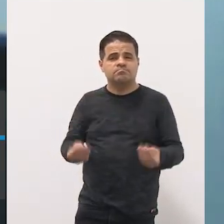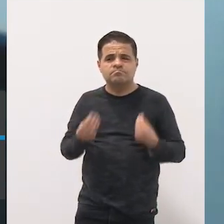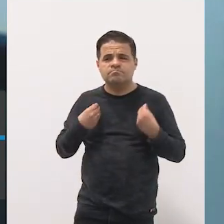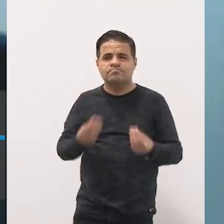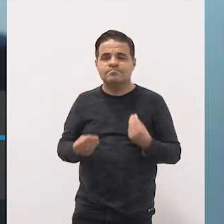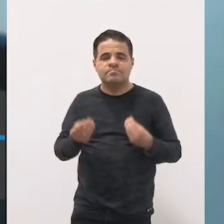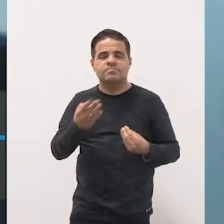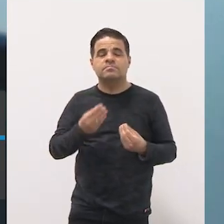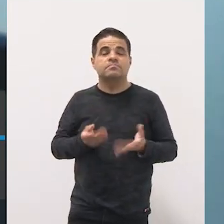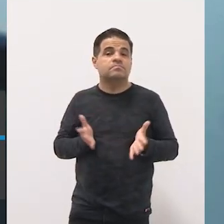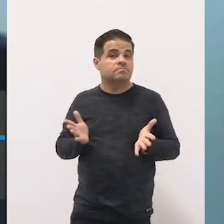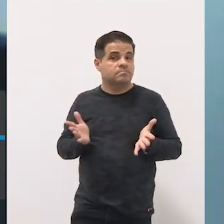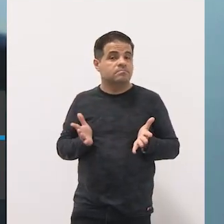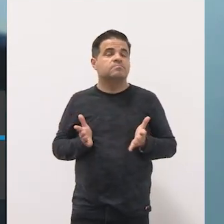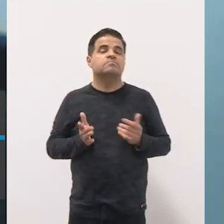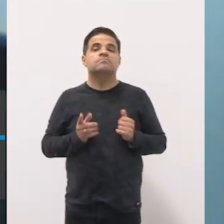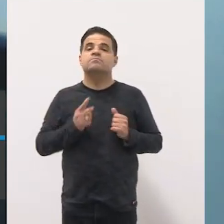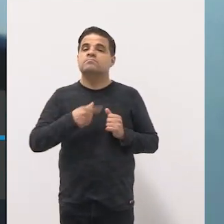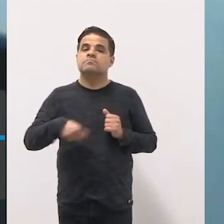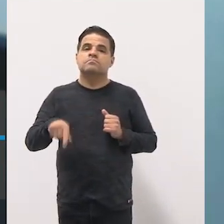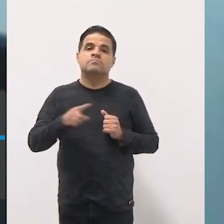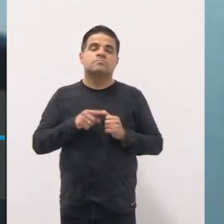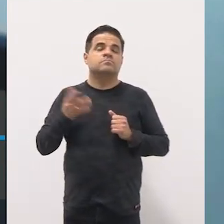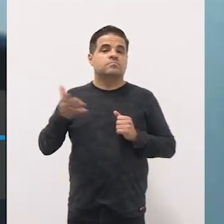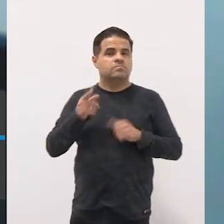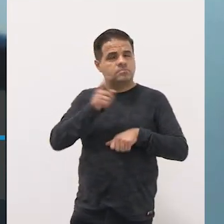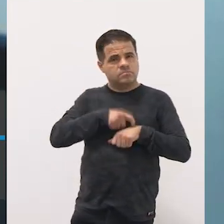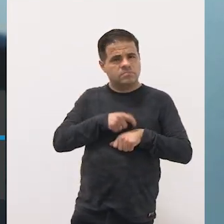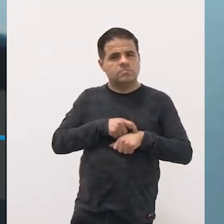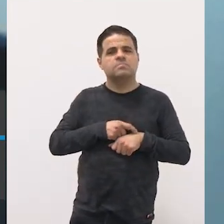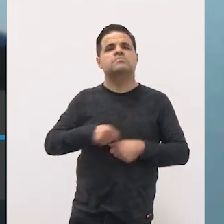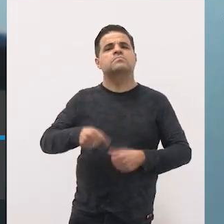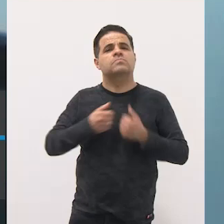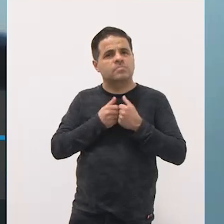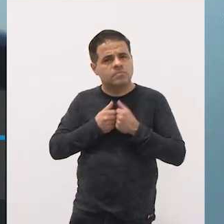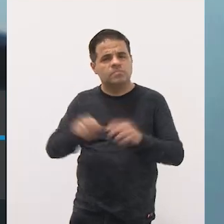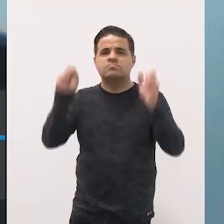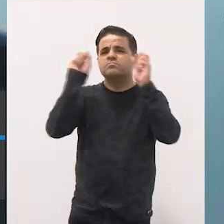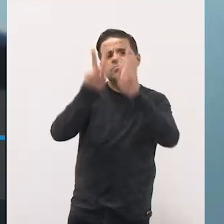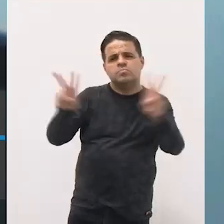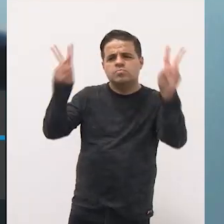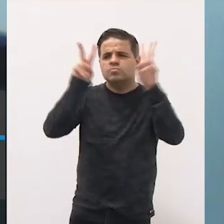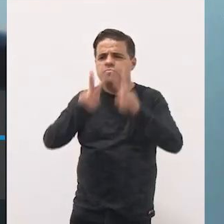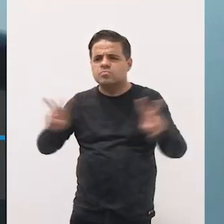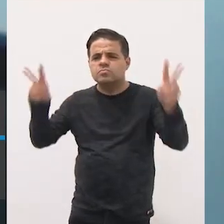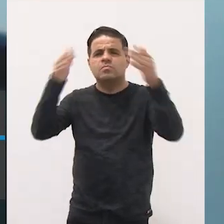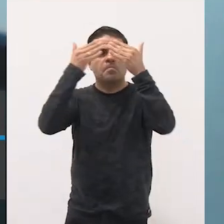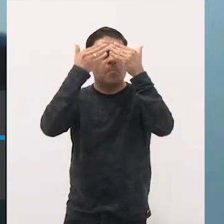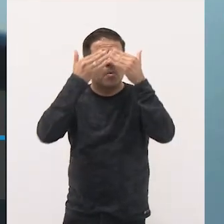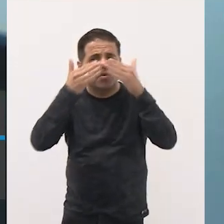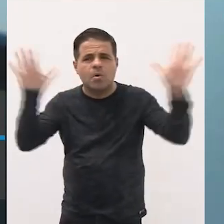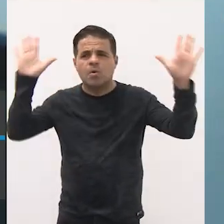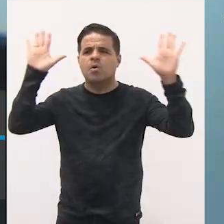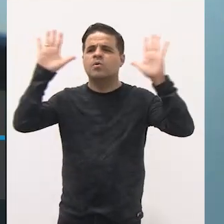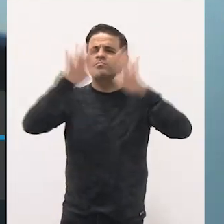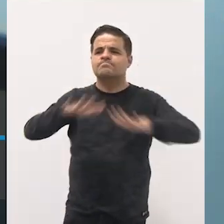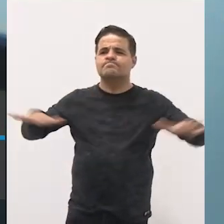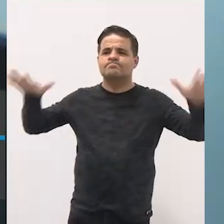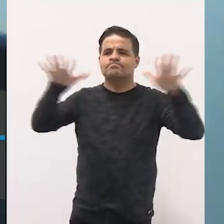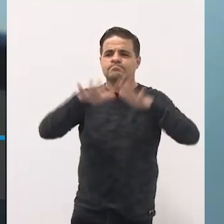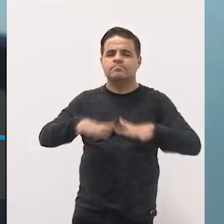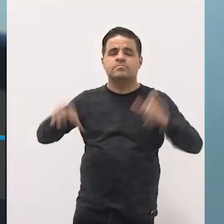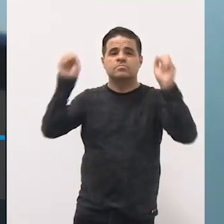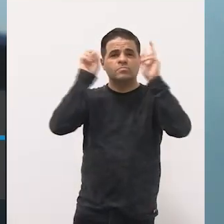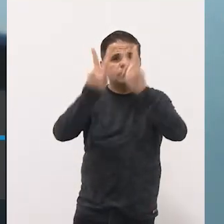chegar. Então, a hora que a gente abre um olhar mais amplo, a hora que a gente faz